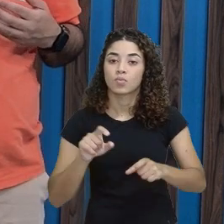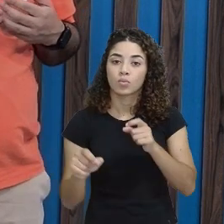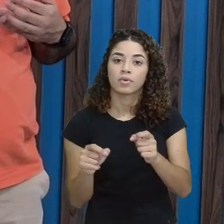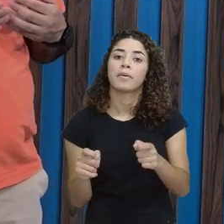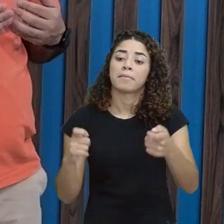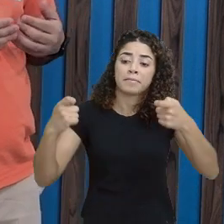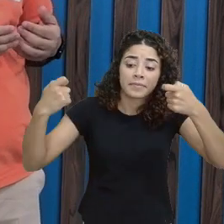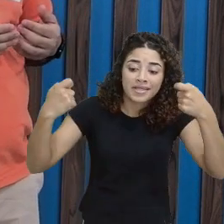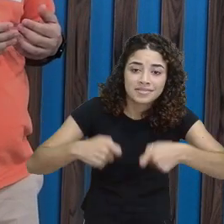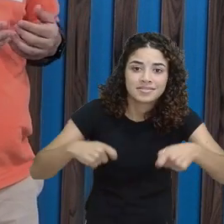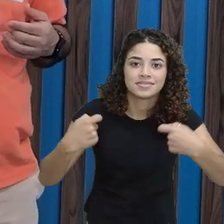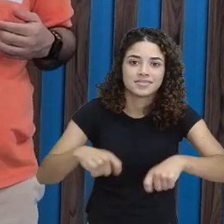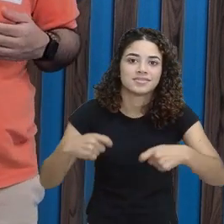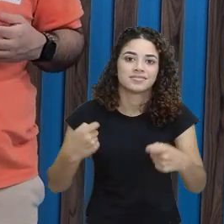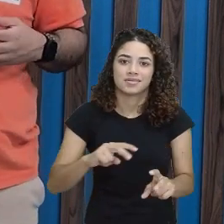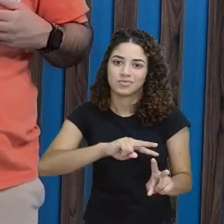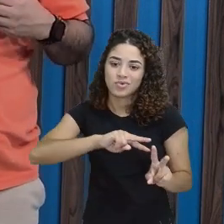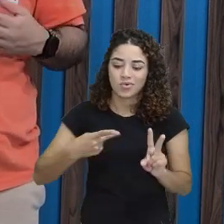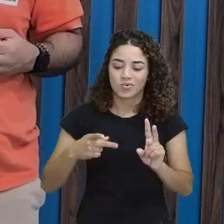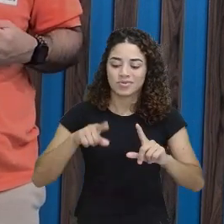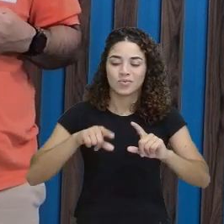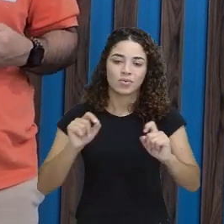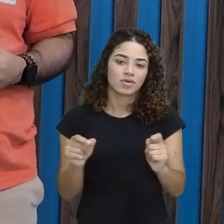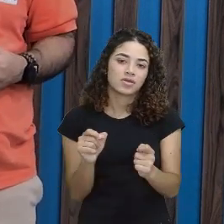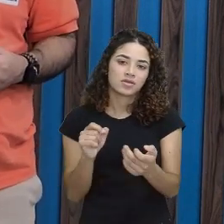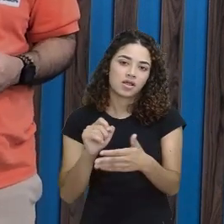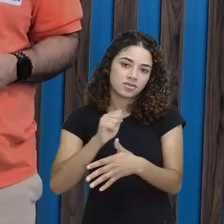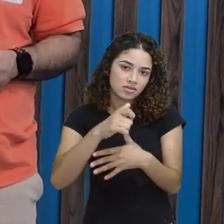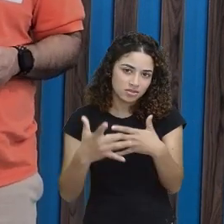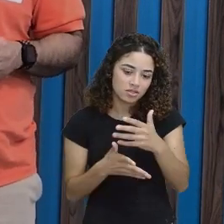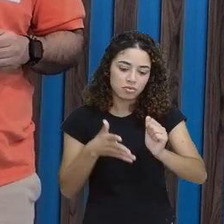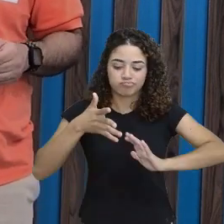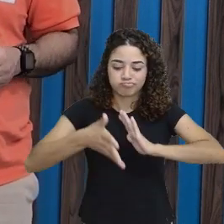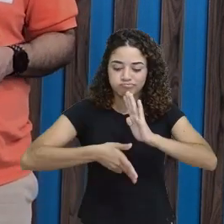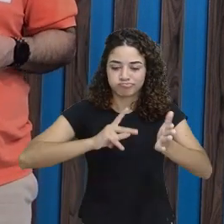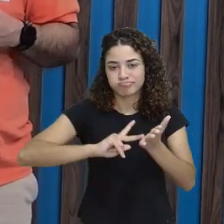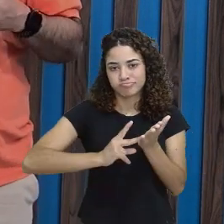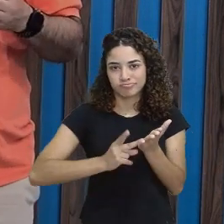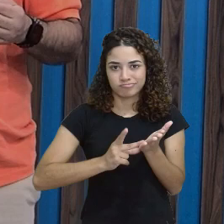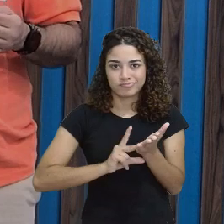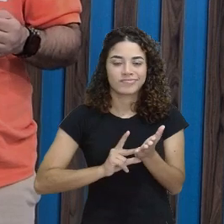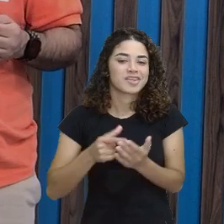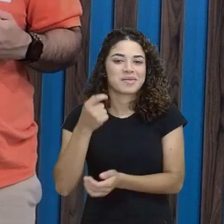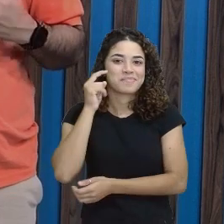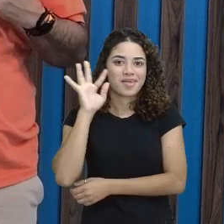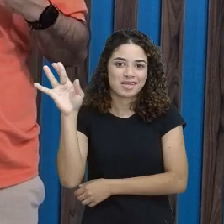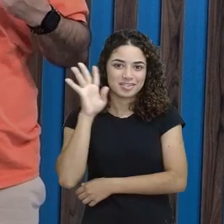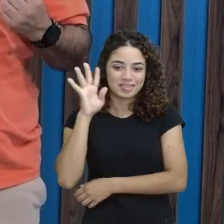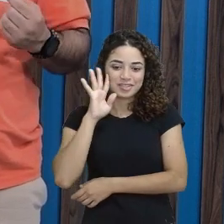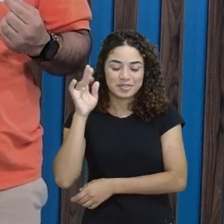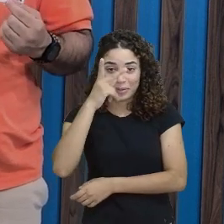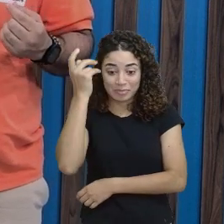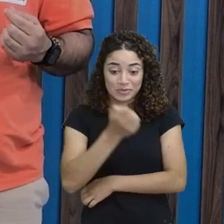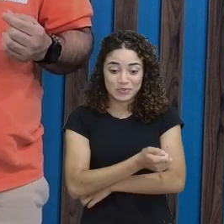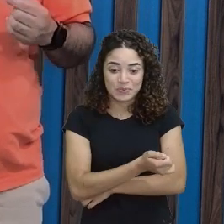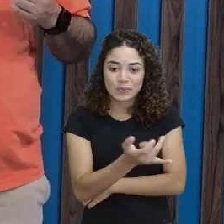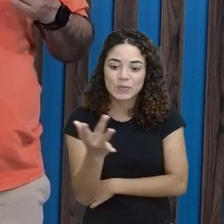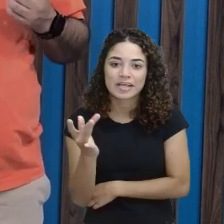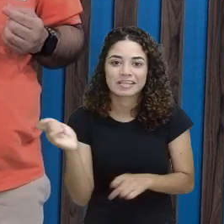com esse recurso, né, que é muito importante, né? Imagina aí quantas pessoas a gente não